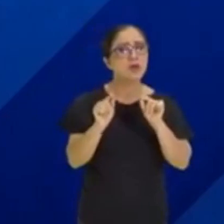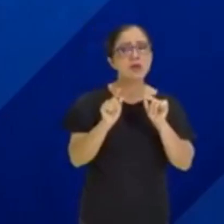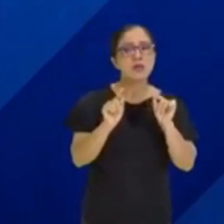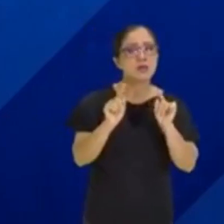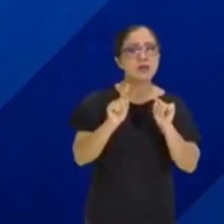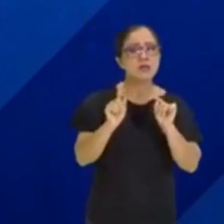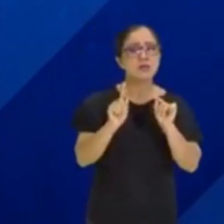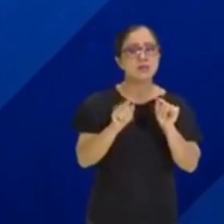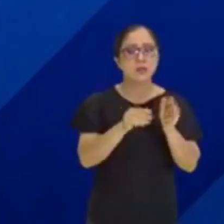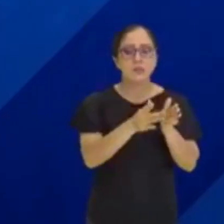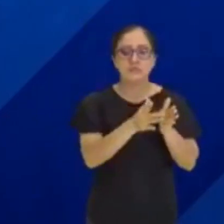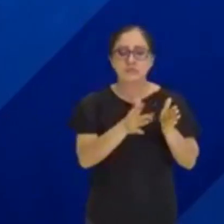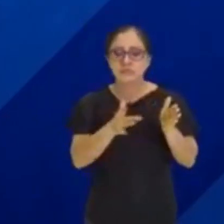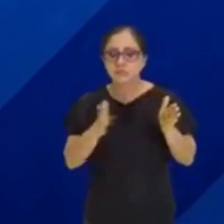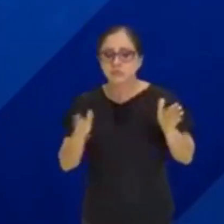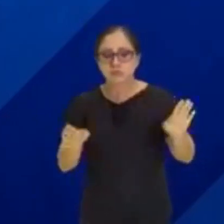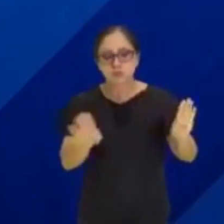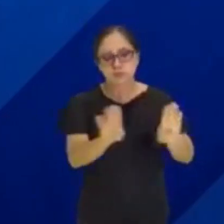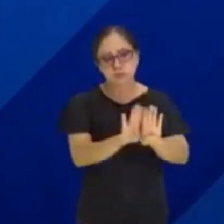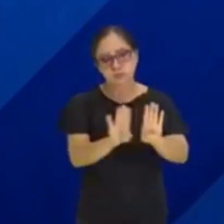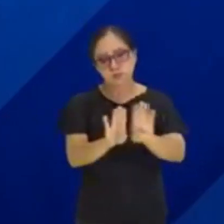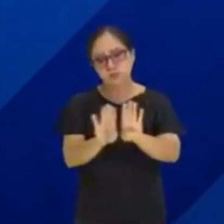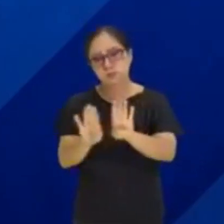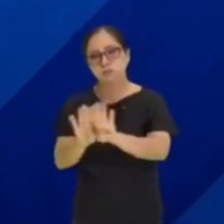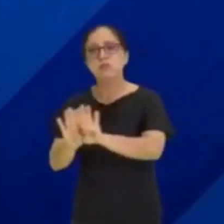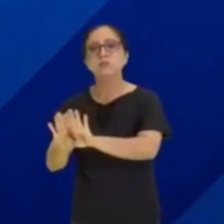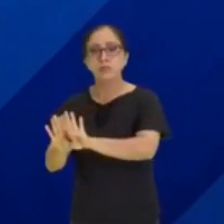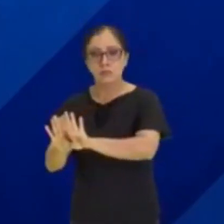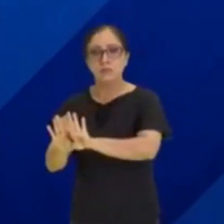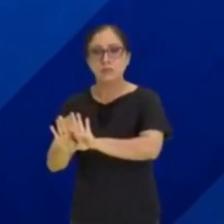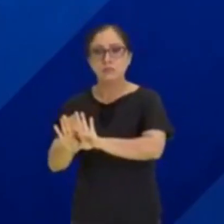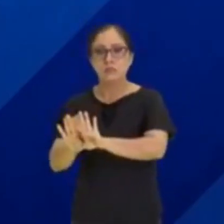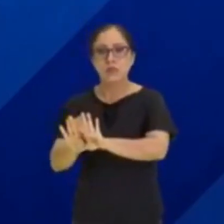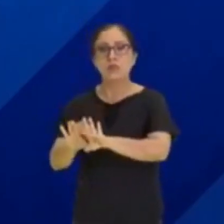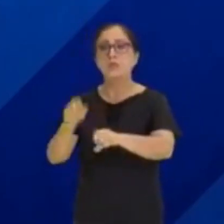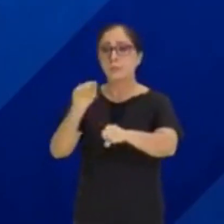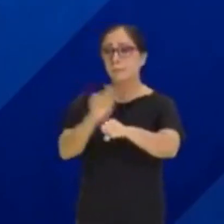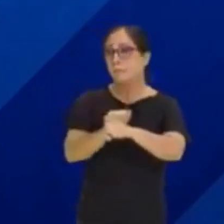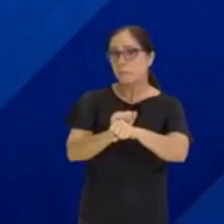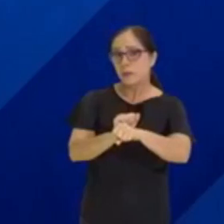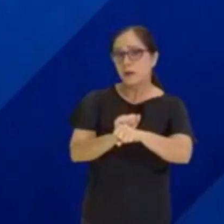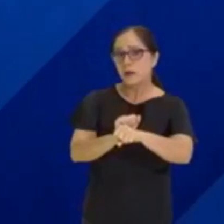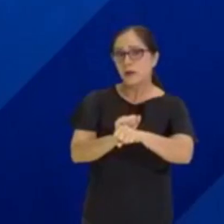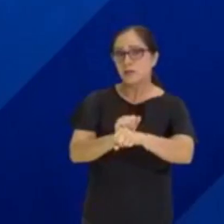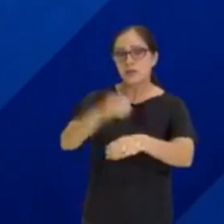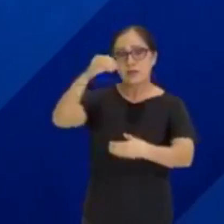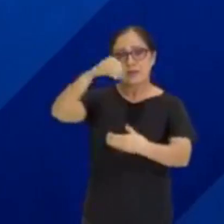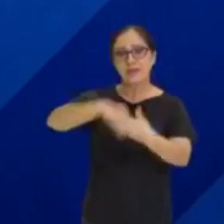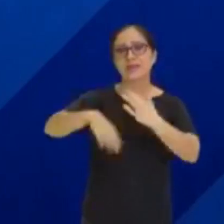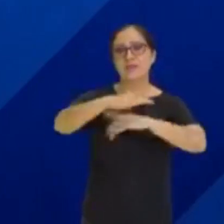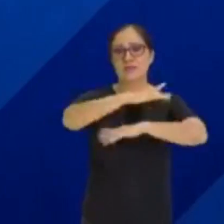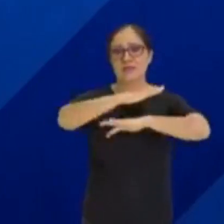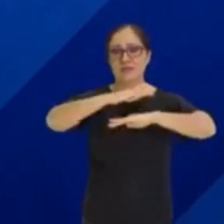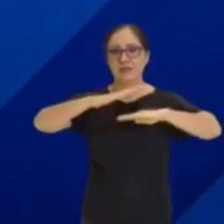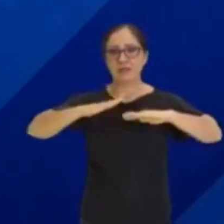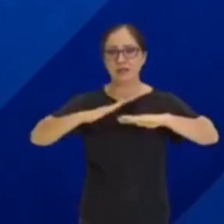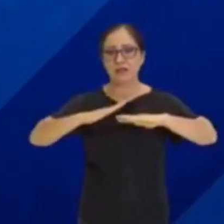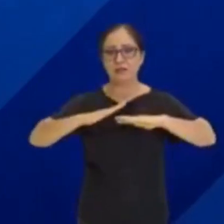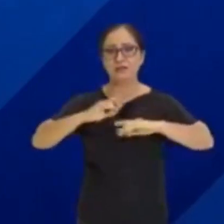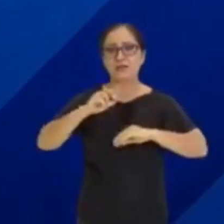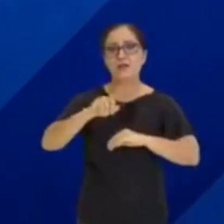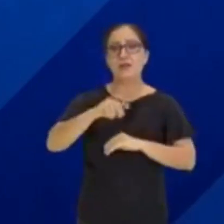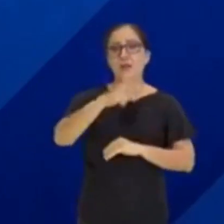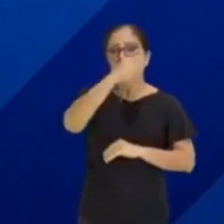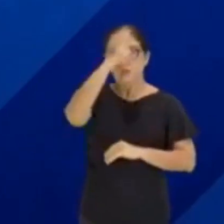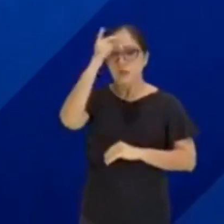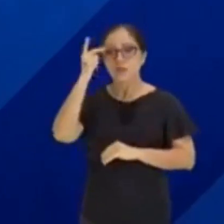lockdown, muita coisa, ou quase tudo, foi paralisado nas cidades. As pessoas só poderiam sair de